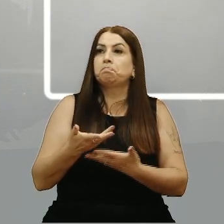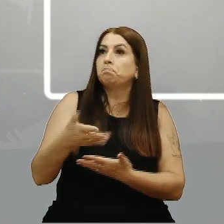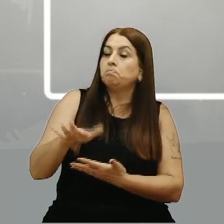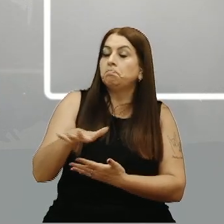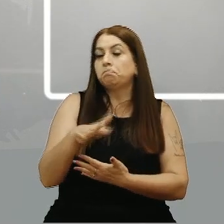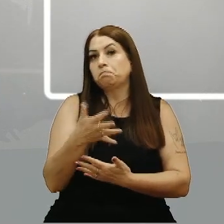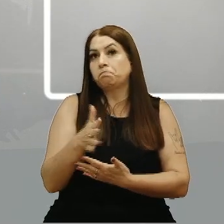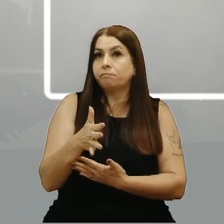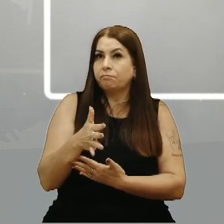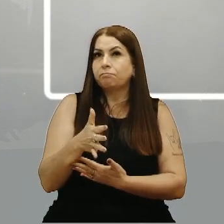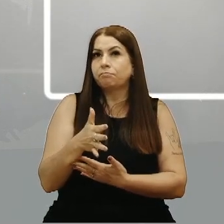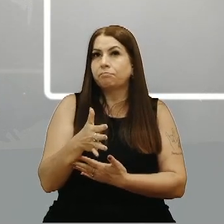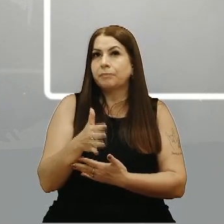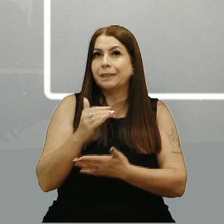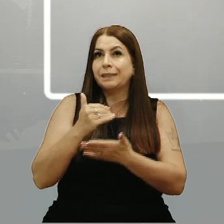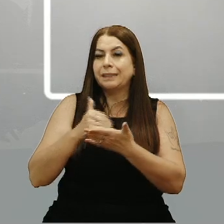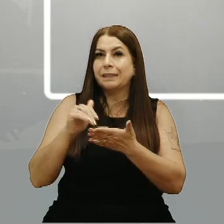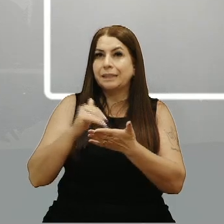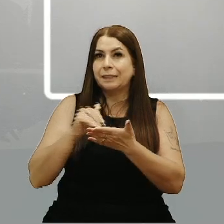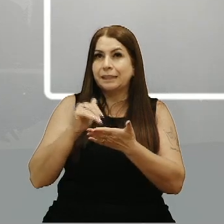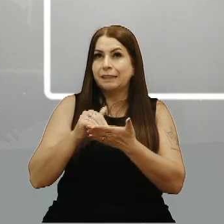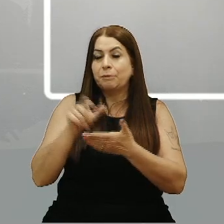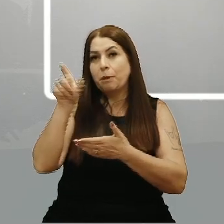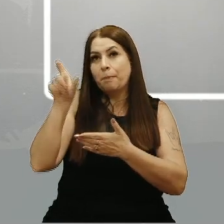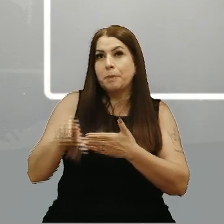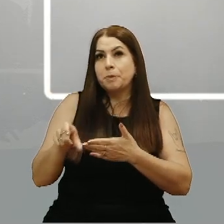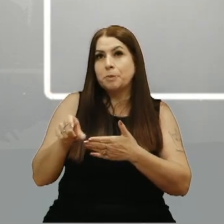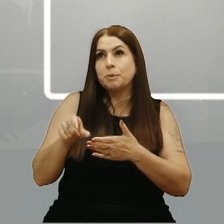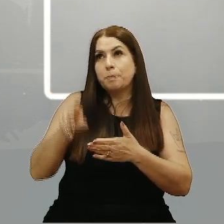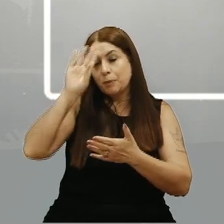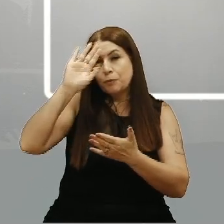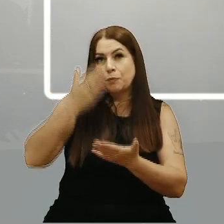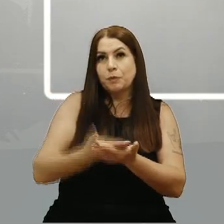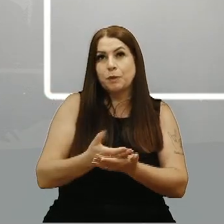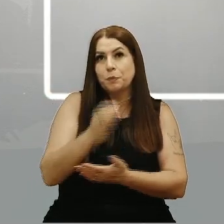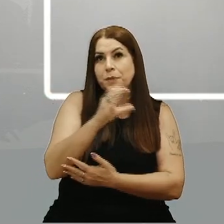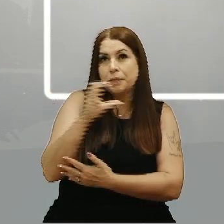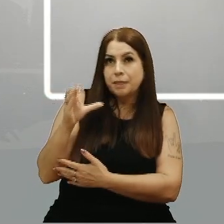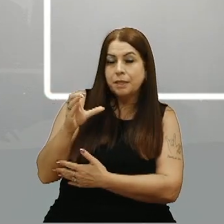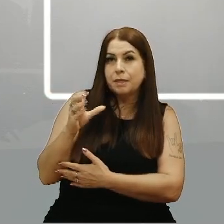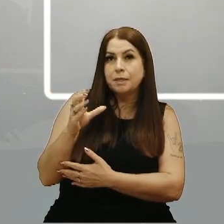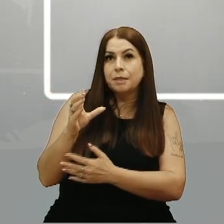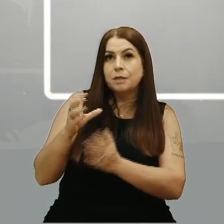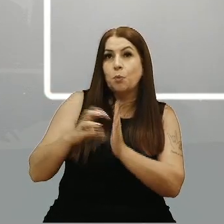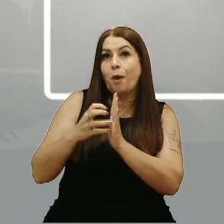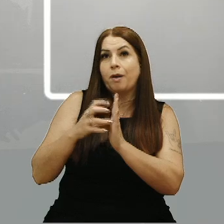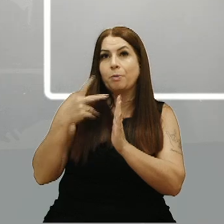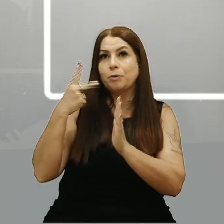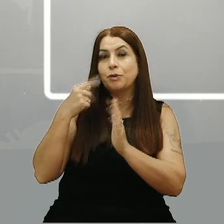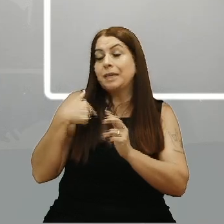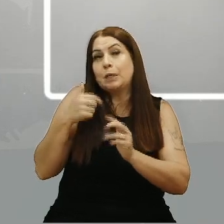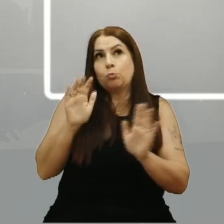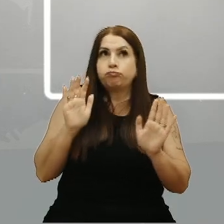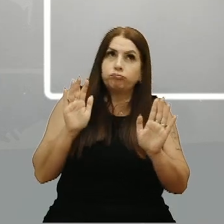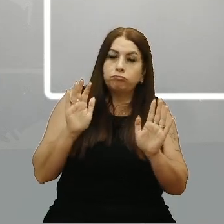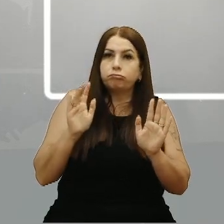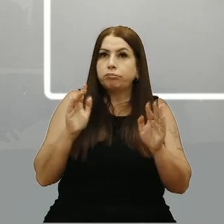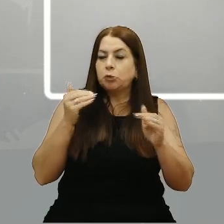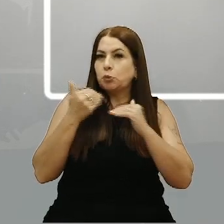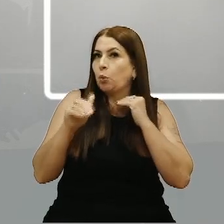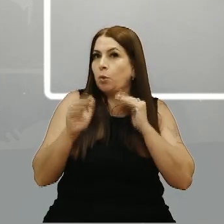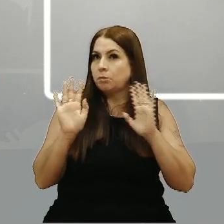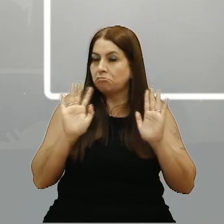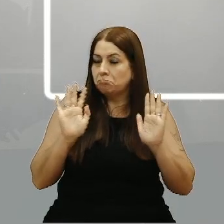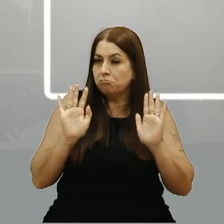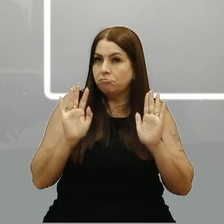talvez o secretário tenha que ser uma pessoa mais de confiança, um cargo político, e eu não sou daquelas que discordam